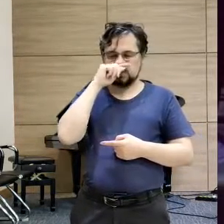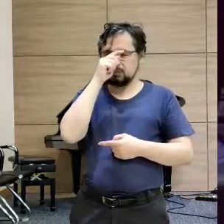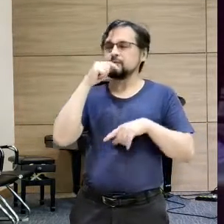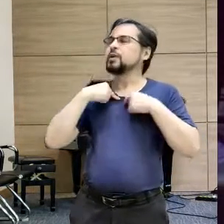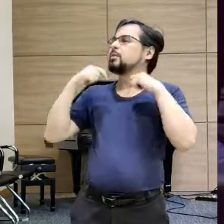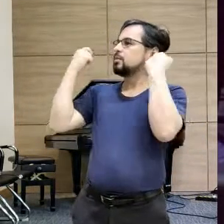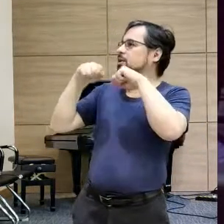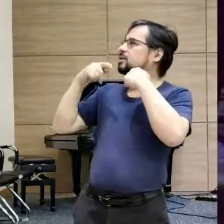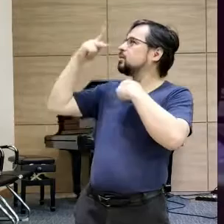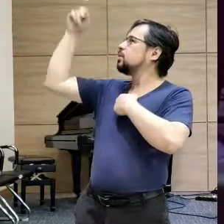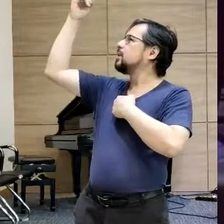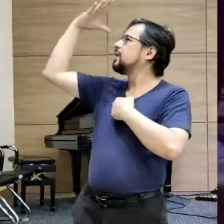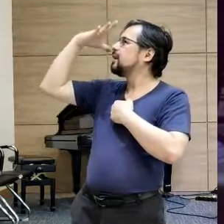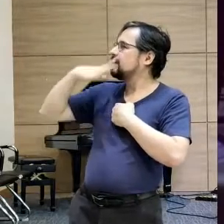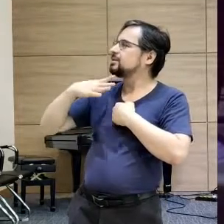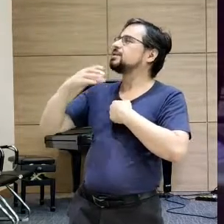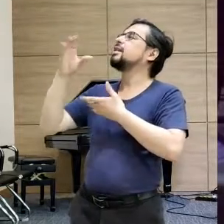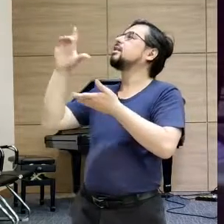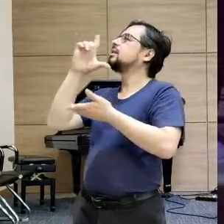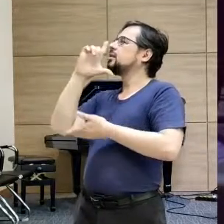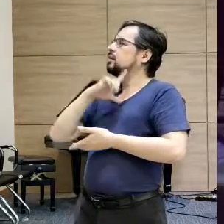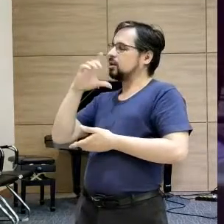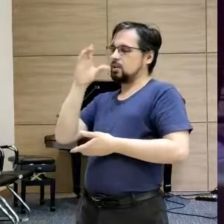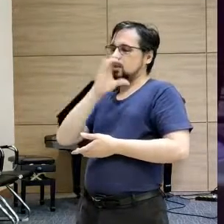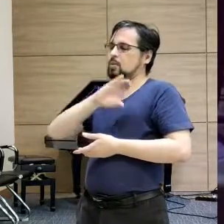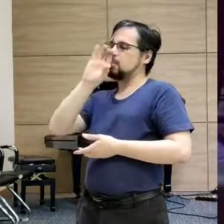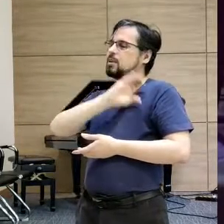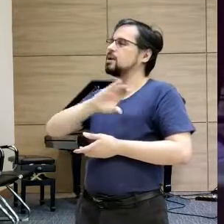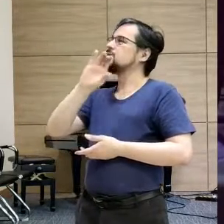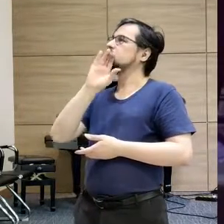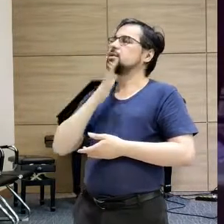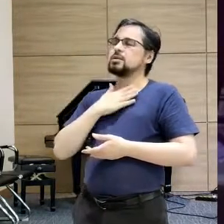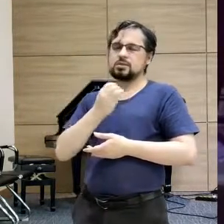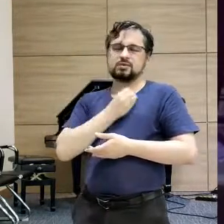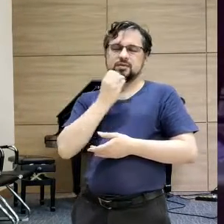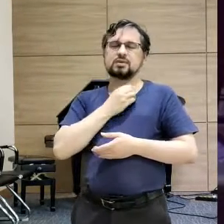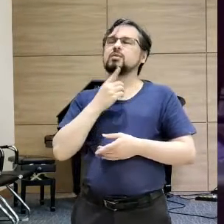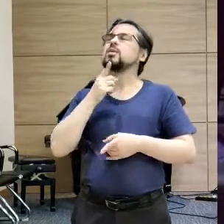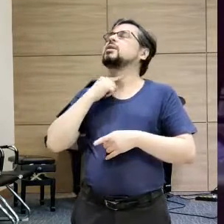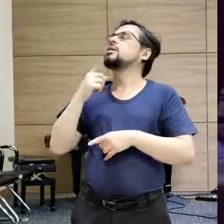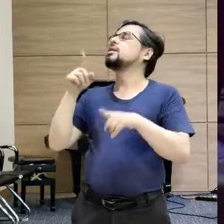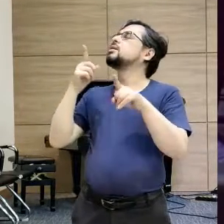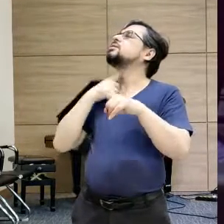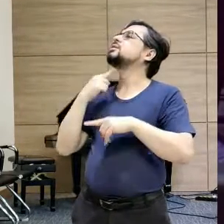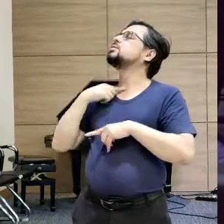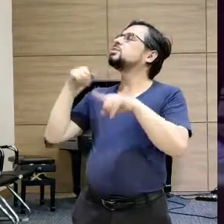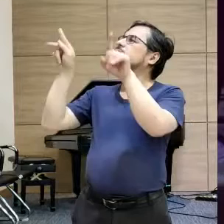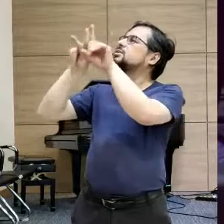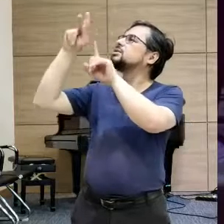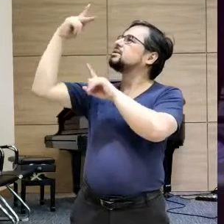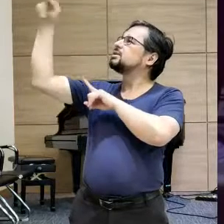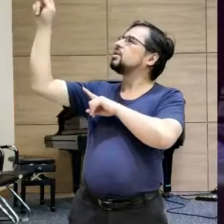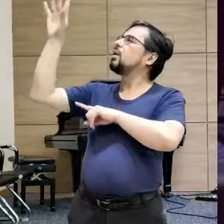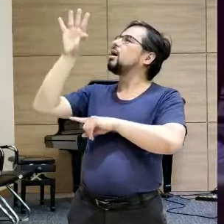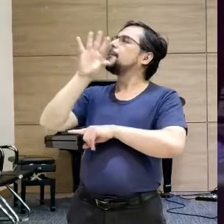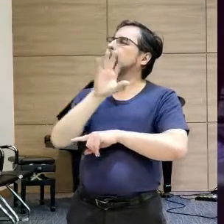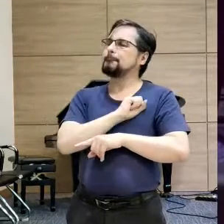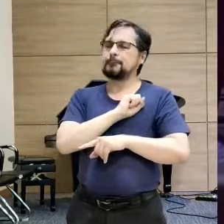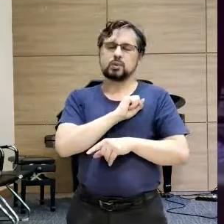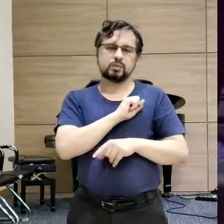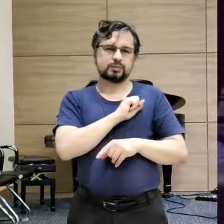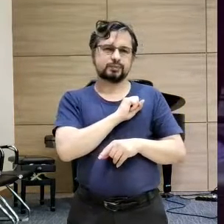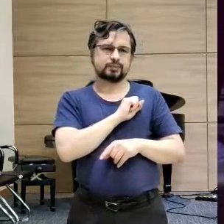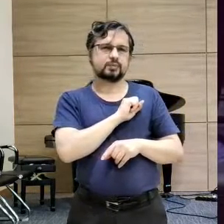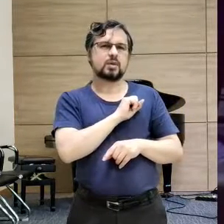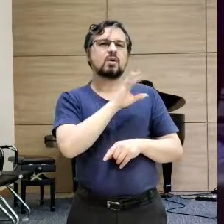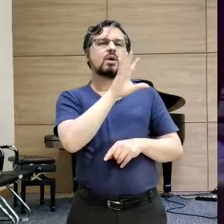graça. Compadece-te de mim. Segundo o quê? Segundo o teu amor. Esse amor aqui, o amor de João,